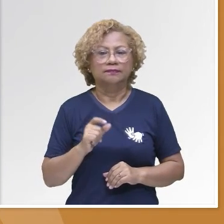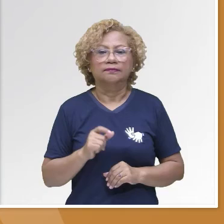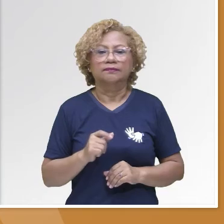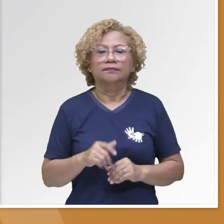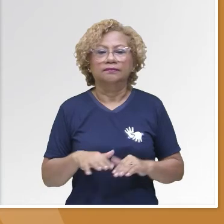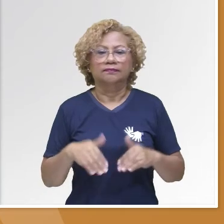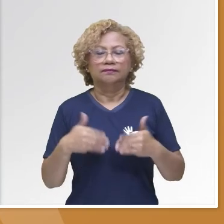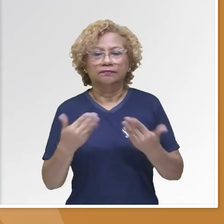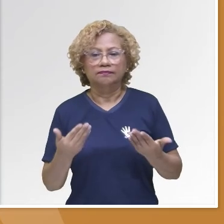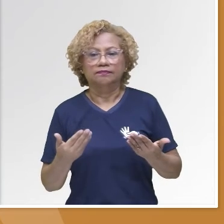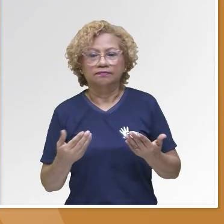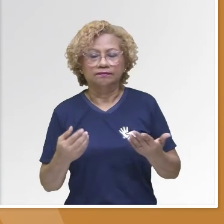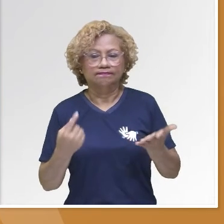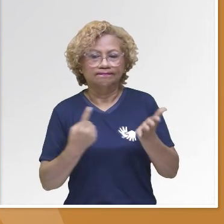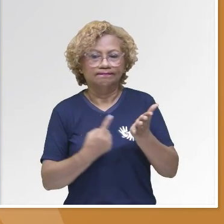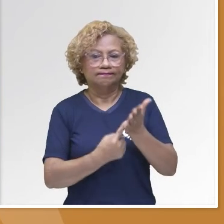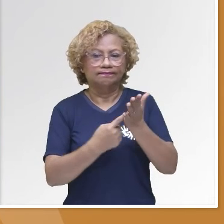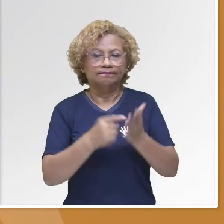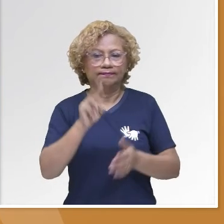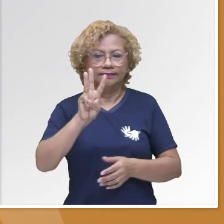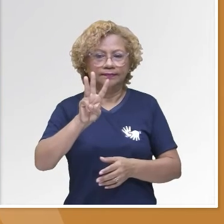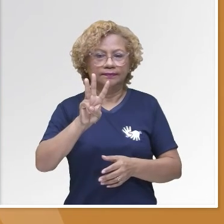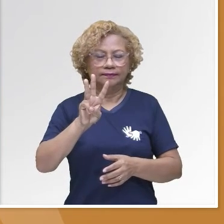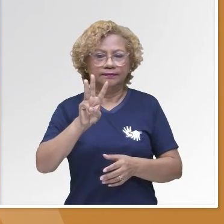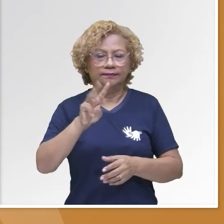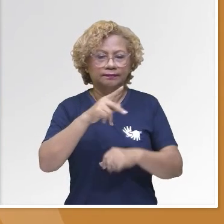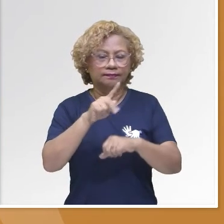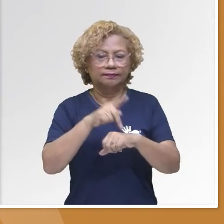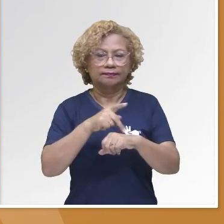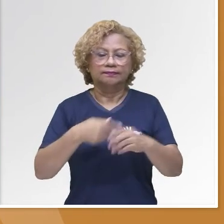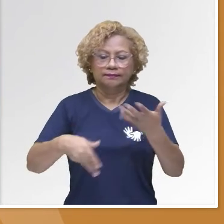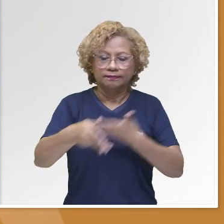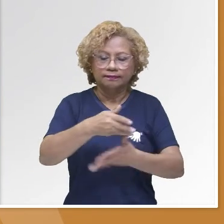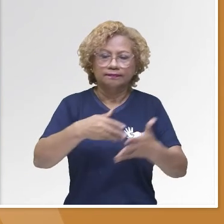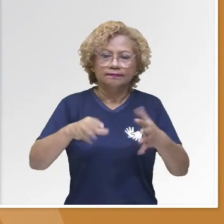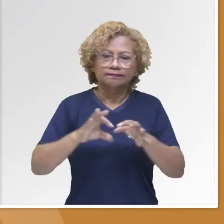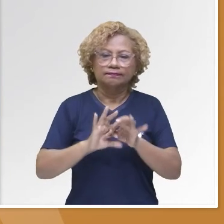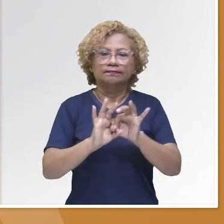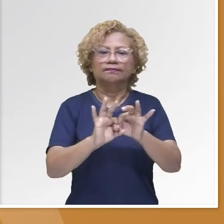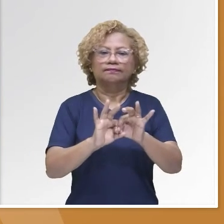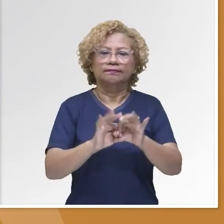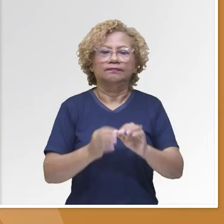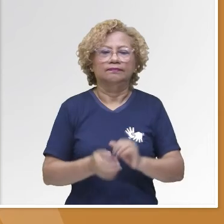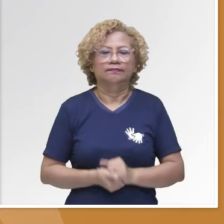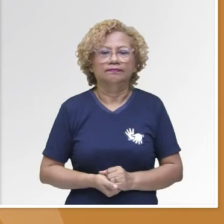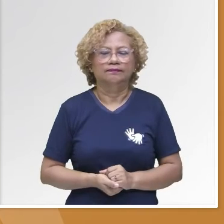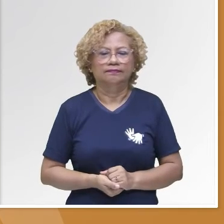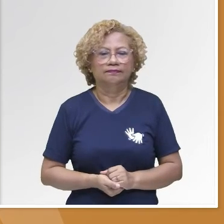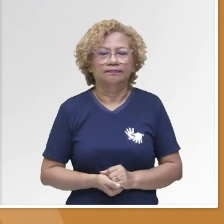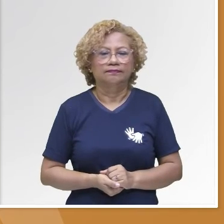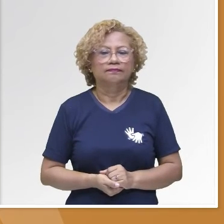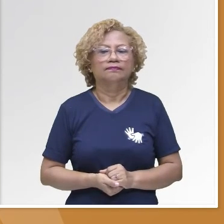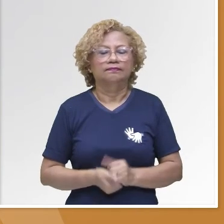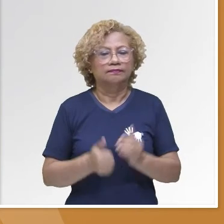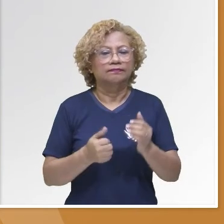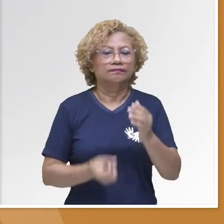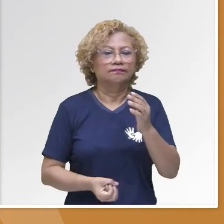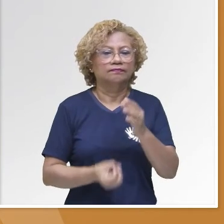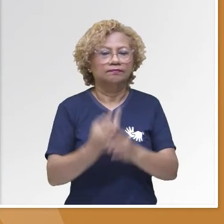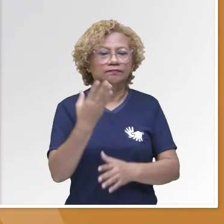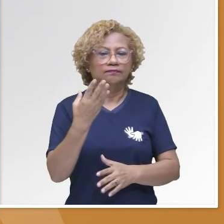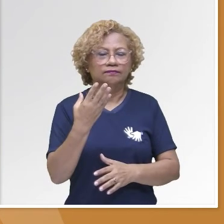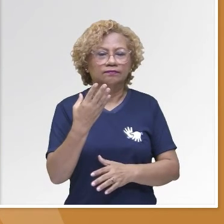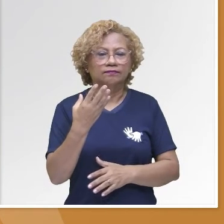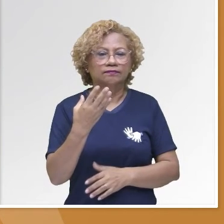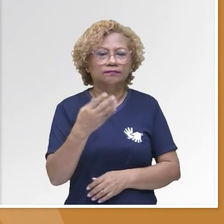entre Bélgica, Holanda e Luxemburgo. Então, a gente vai verificar aqui, né, o surgimento da Benelux, né, que